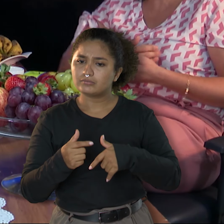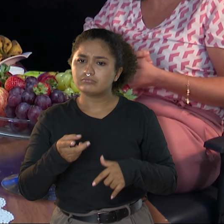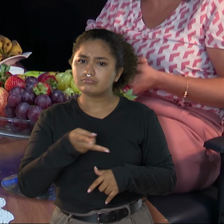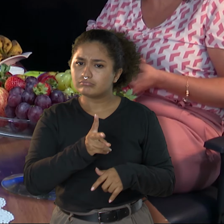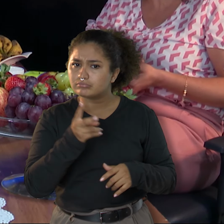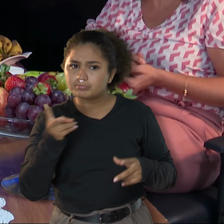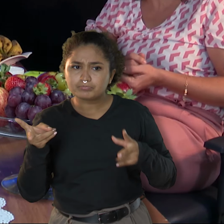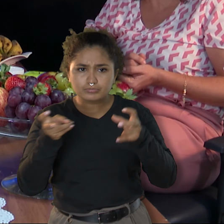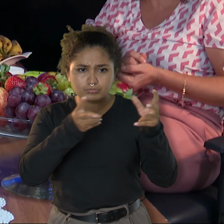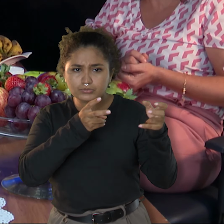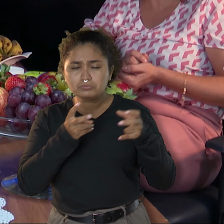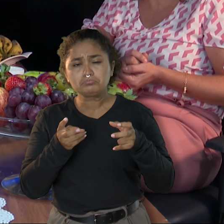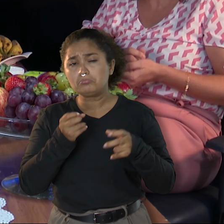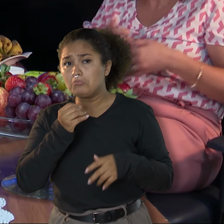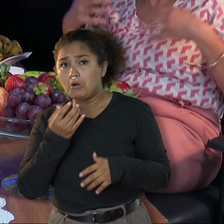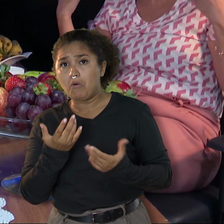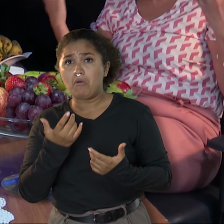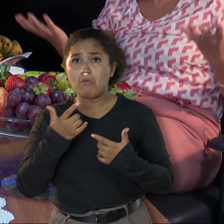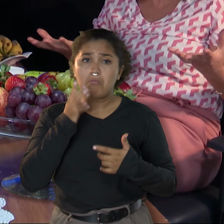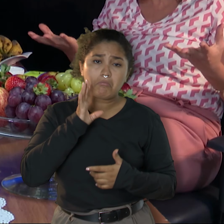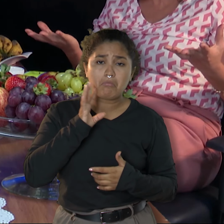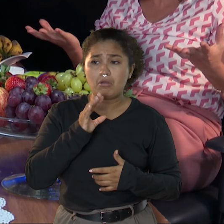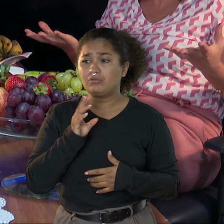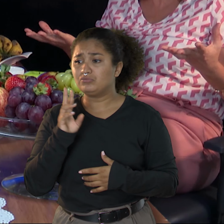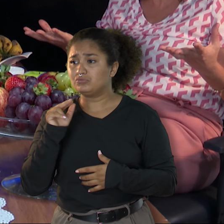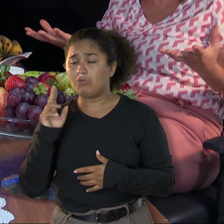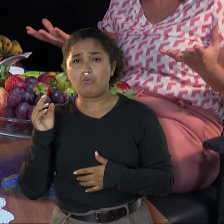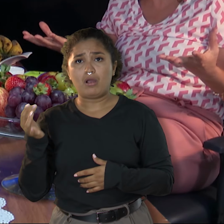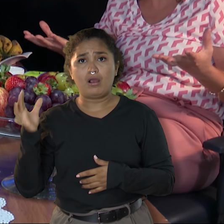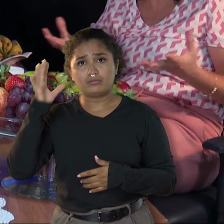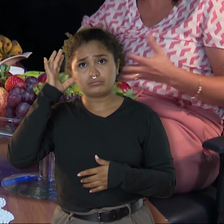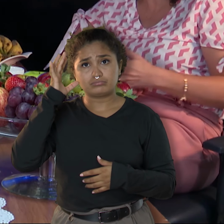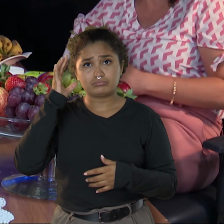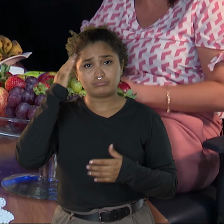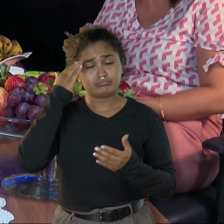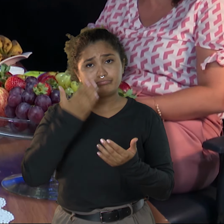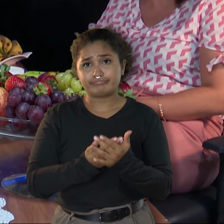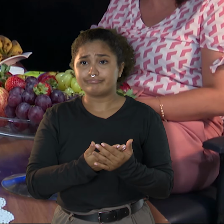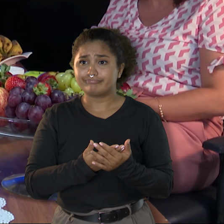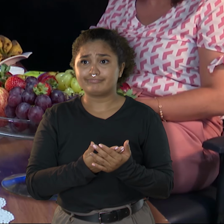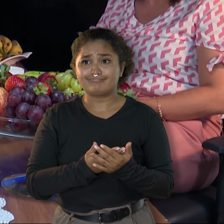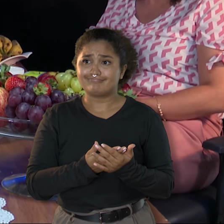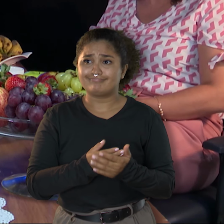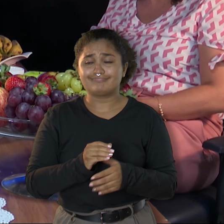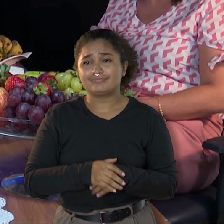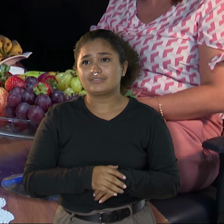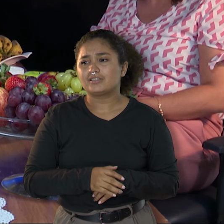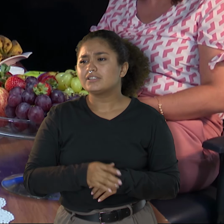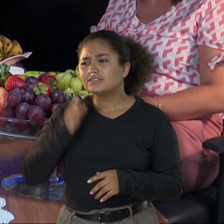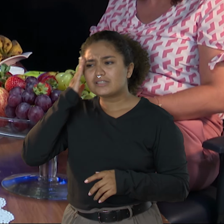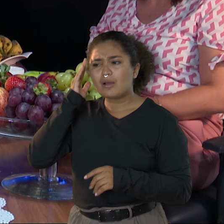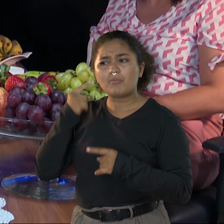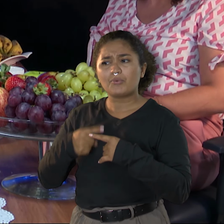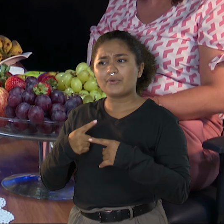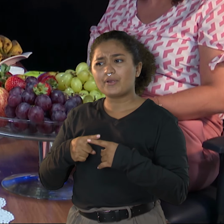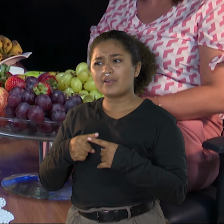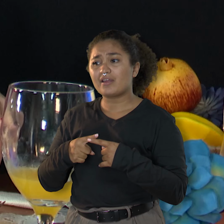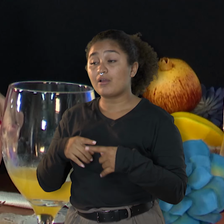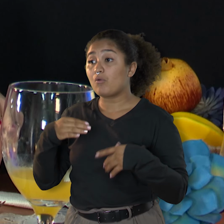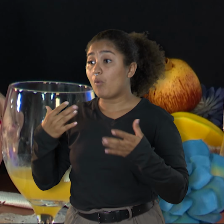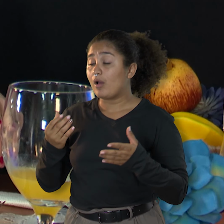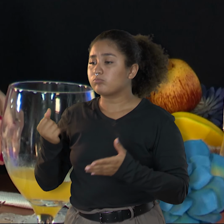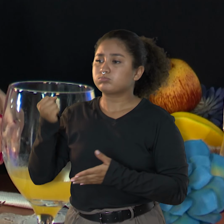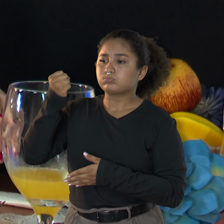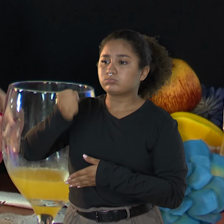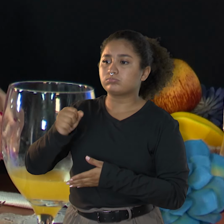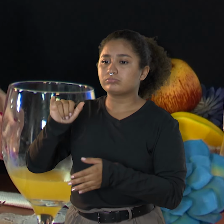nos corredores muito simpática, né? Então, eu não acreditei que essa fama fazia jus. Você sabe por quê? Sim. Porque quando eu fui colocada na